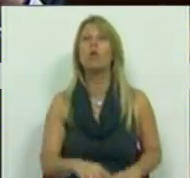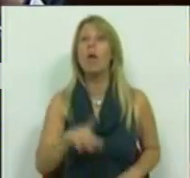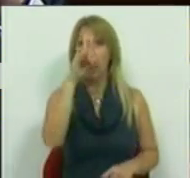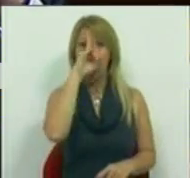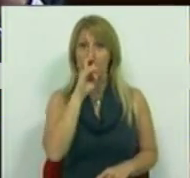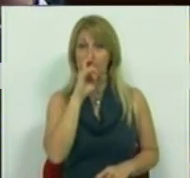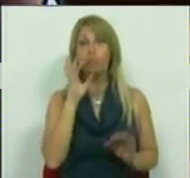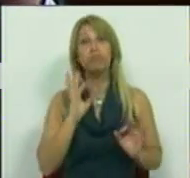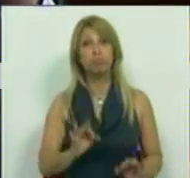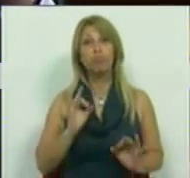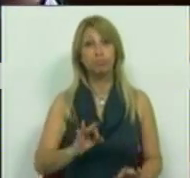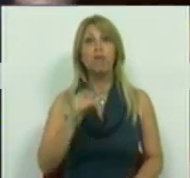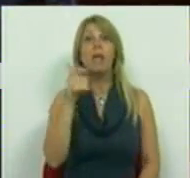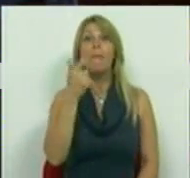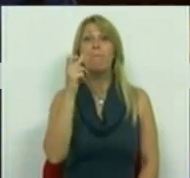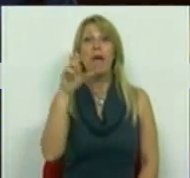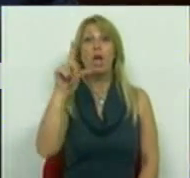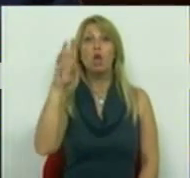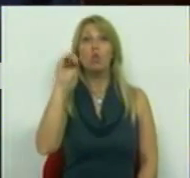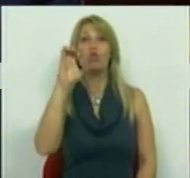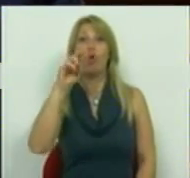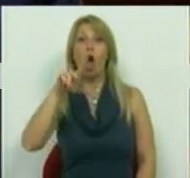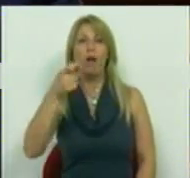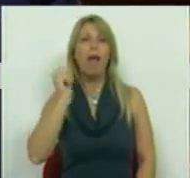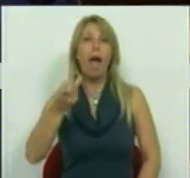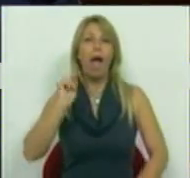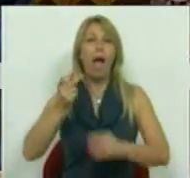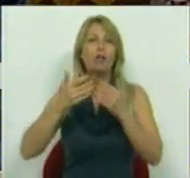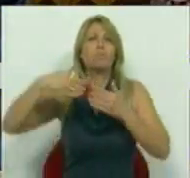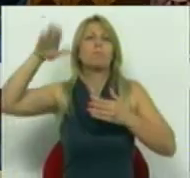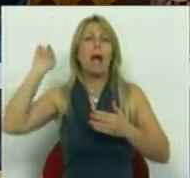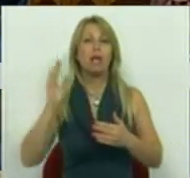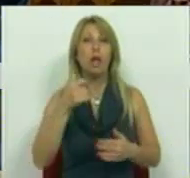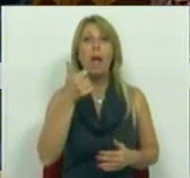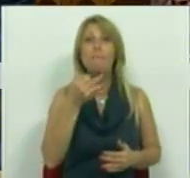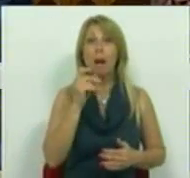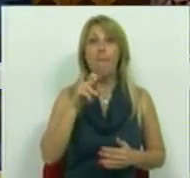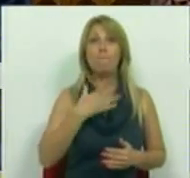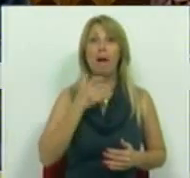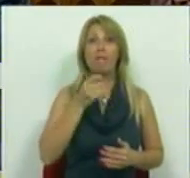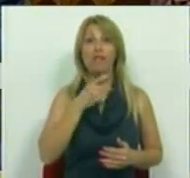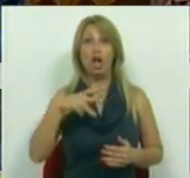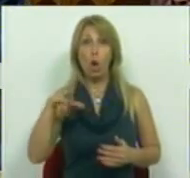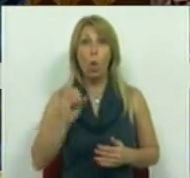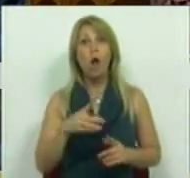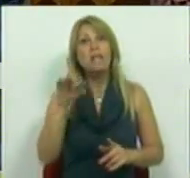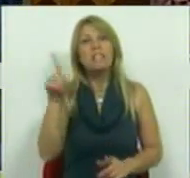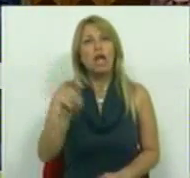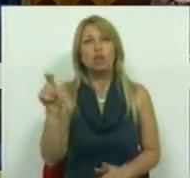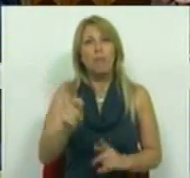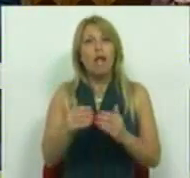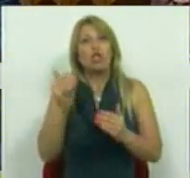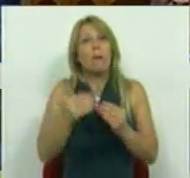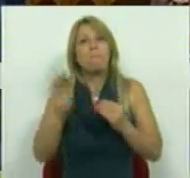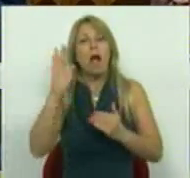Berlusconi tinha muitos anos de avanço. Papandreou só tinha 6 meses de avanço. Mas não há nenhum governo que